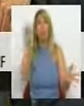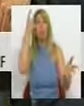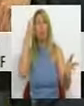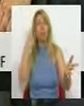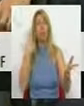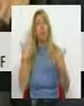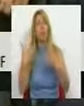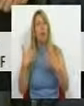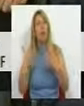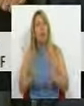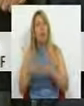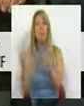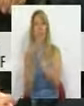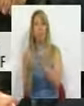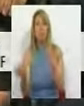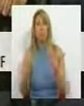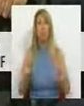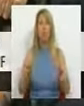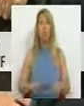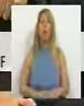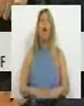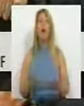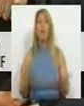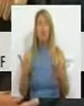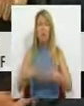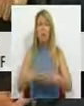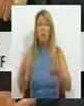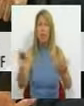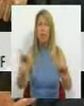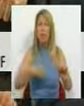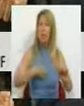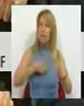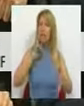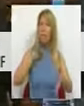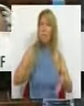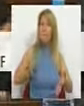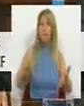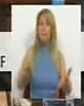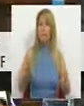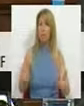Não tiveram dúvida nenhuma, não sentiram essa necessidade, presumo.